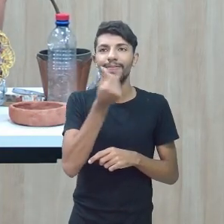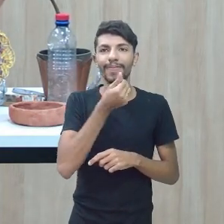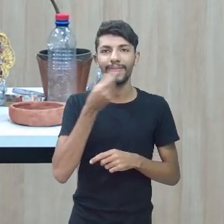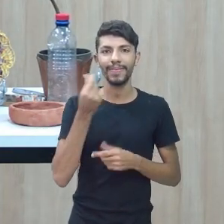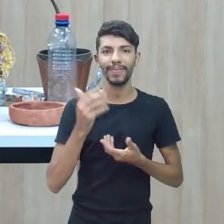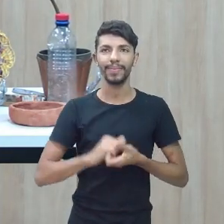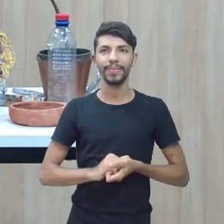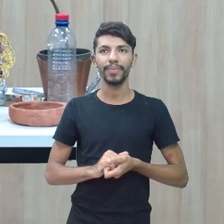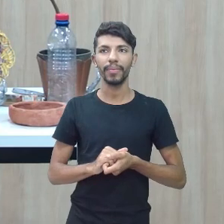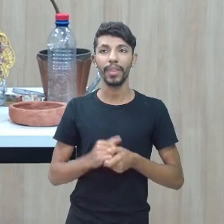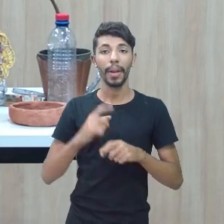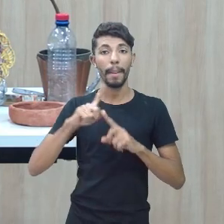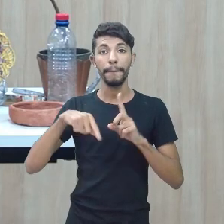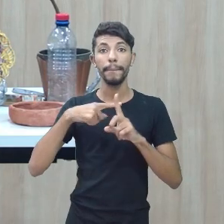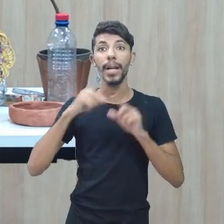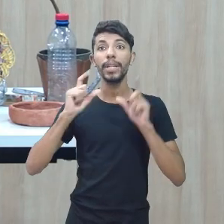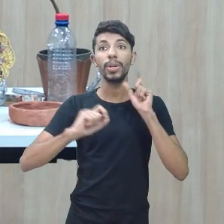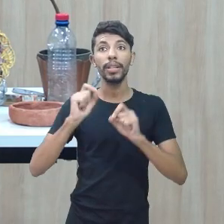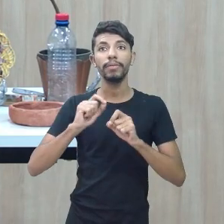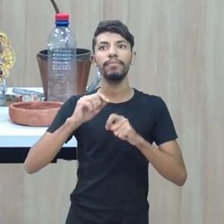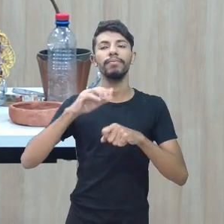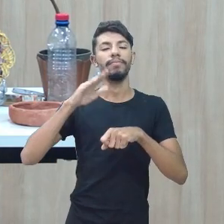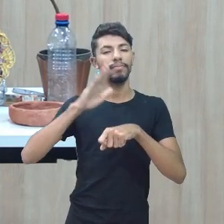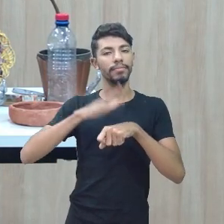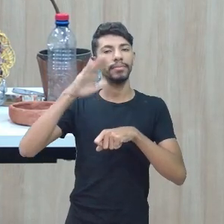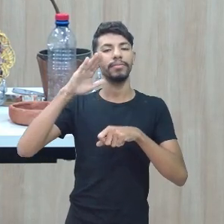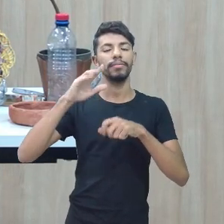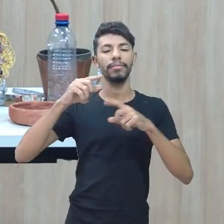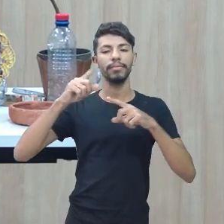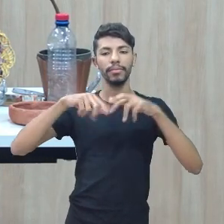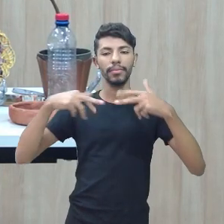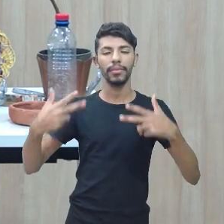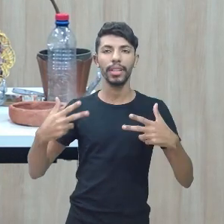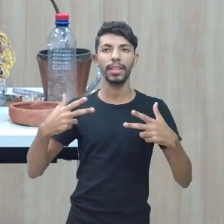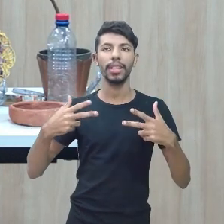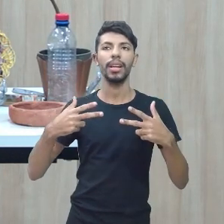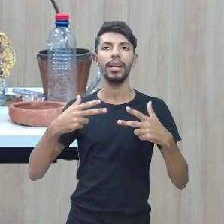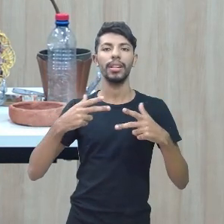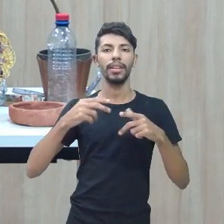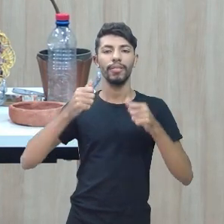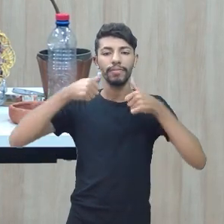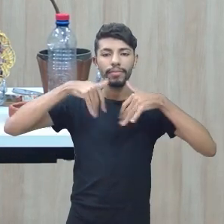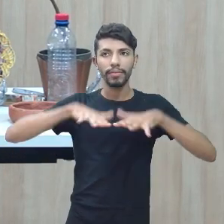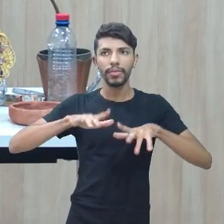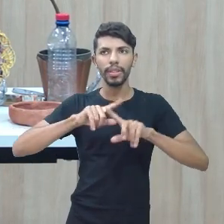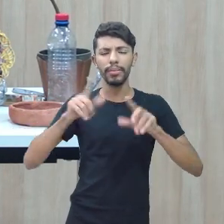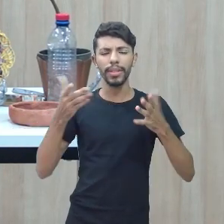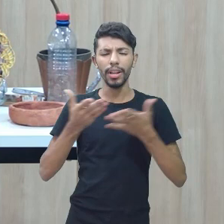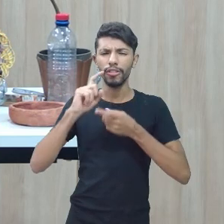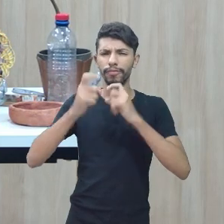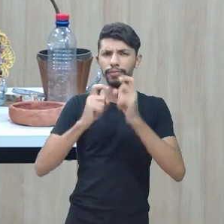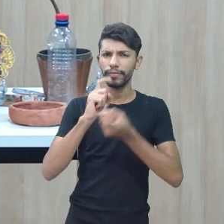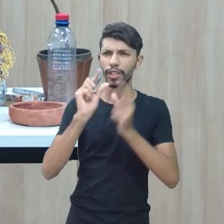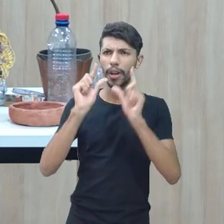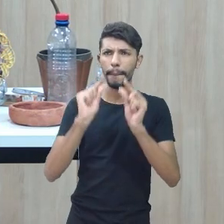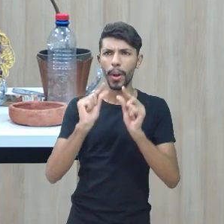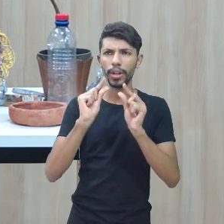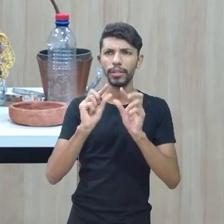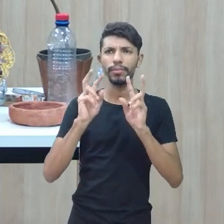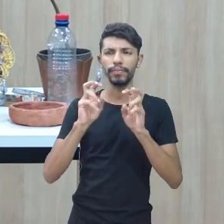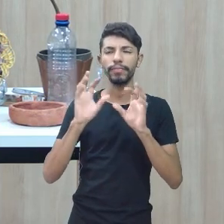temos mais? Mais material in natura. Mas agora a gente vai conversar um pouco mais sobre esse material in natura, esse material